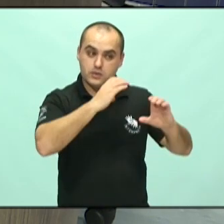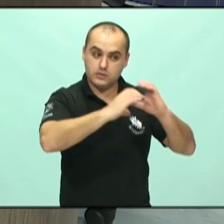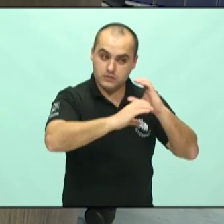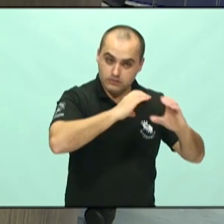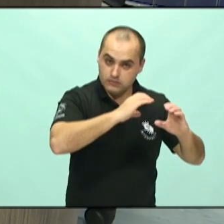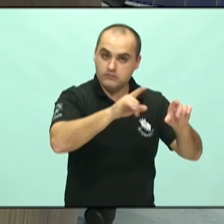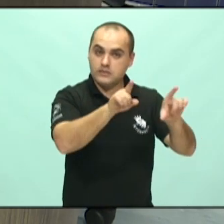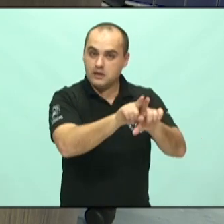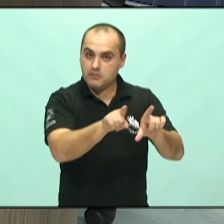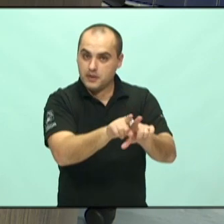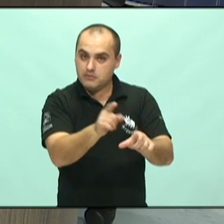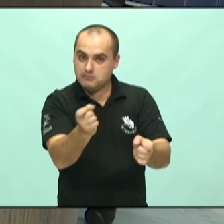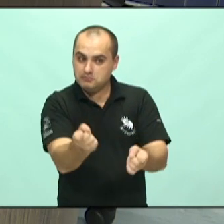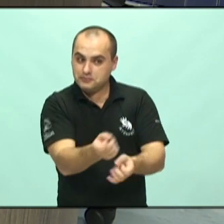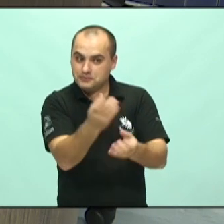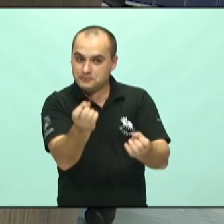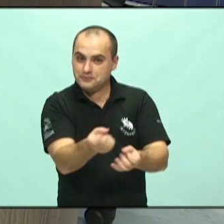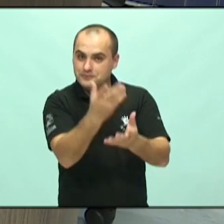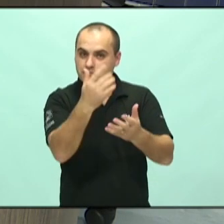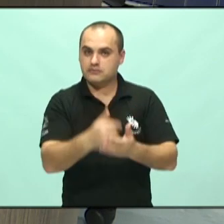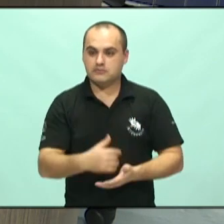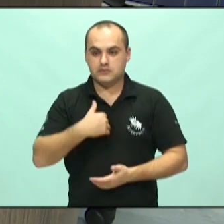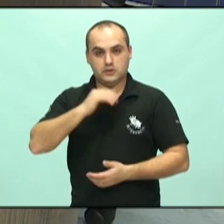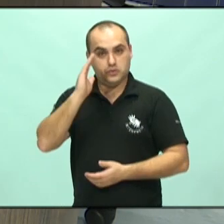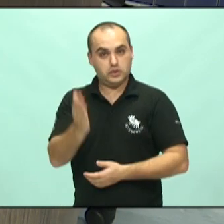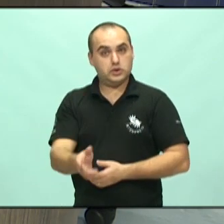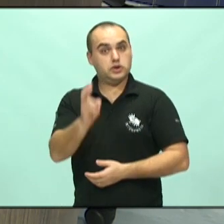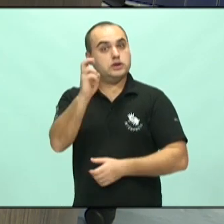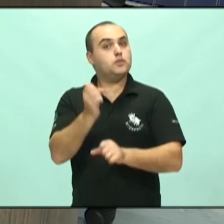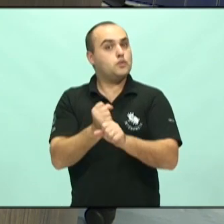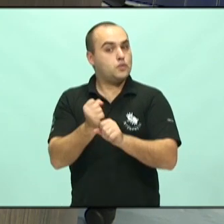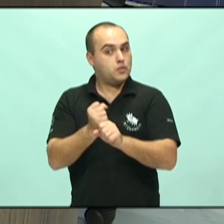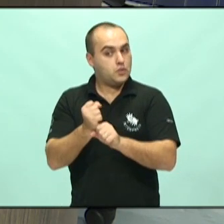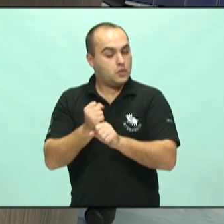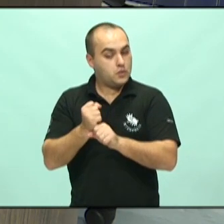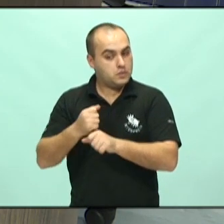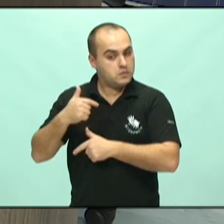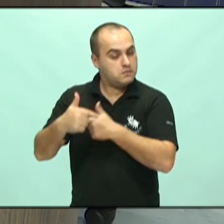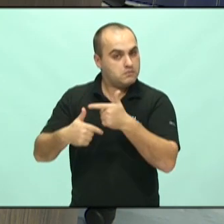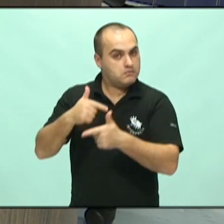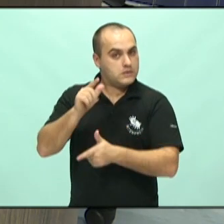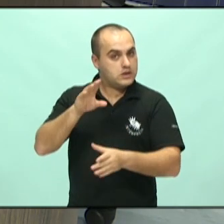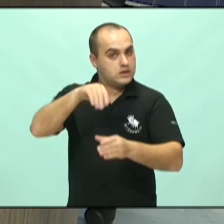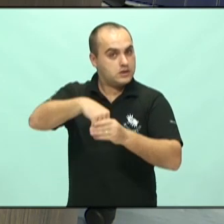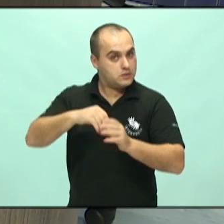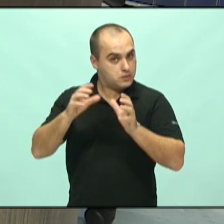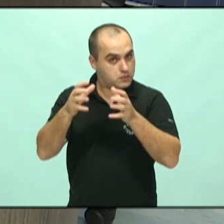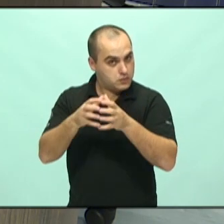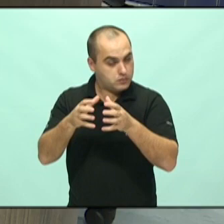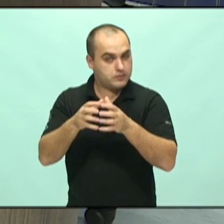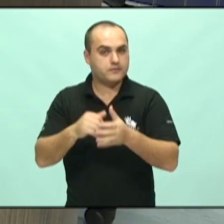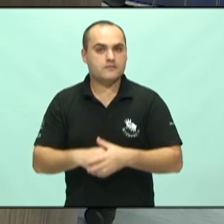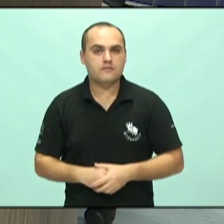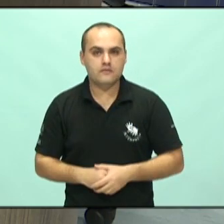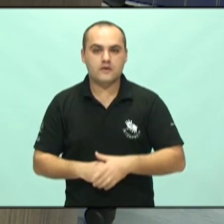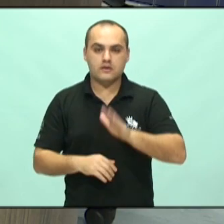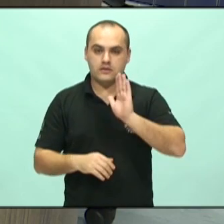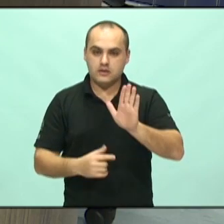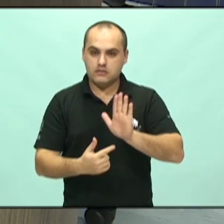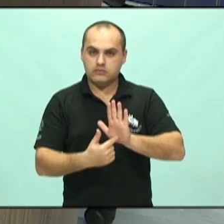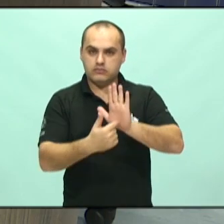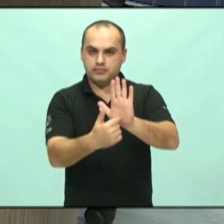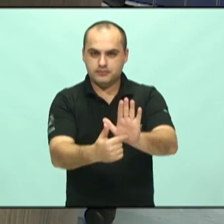bastante coisa, né? Eu estou há 5 anos dentro do grupo. Nossa, já participei da estreia do espetáculo